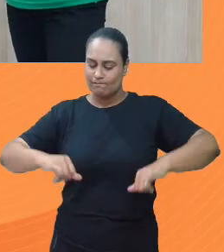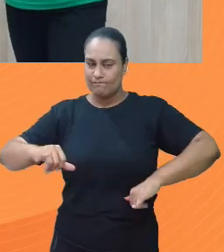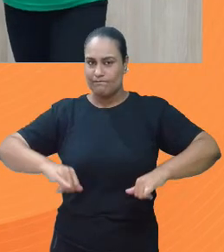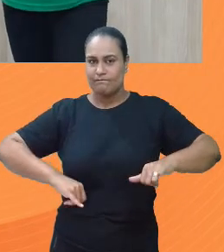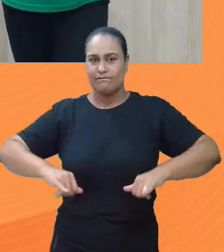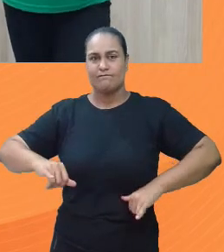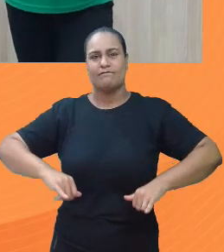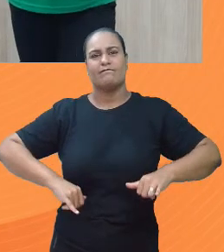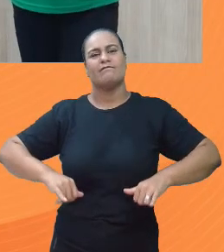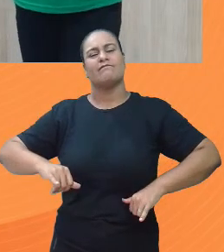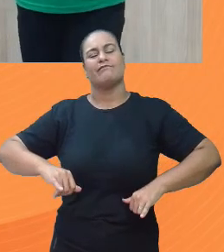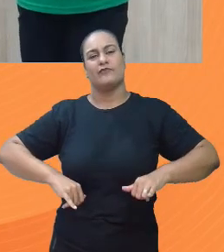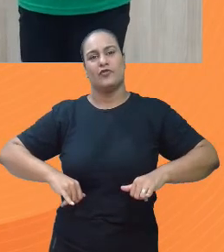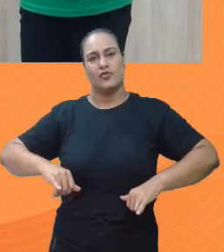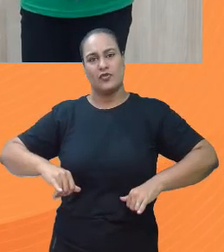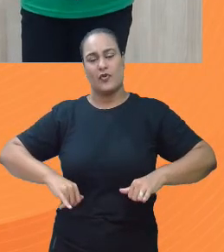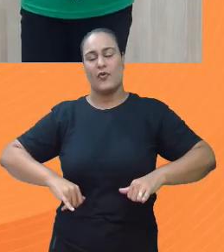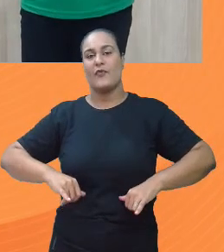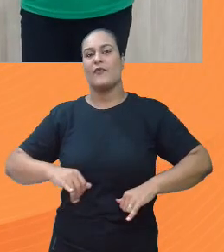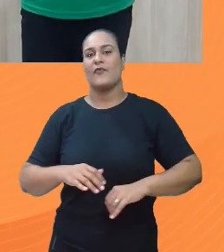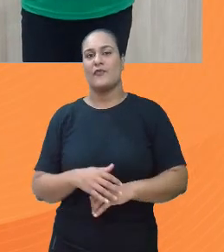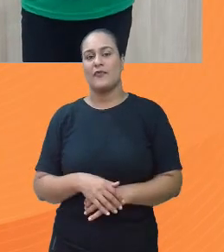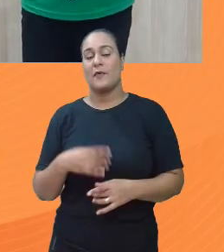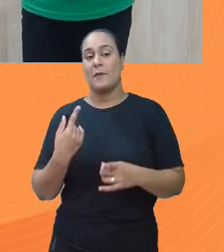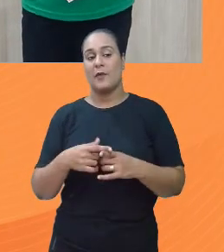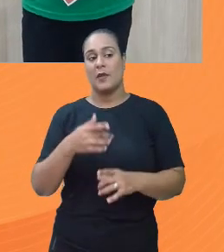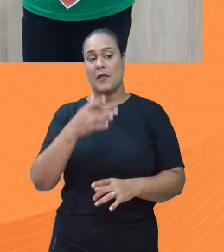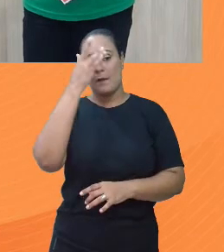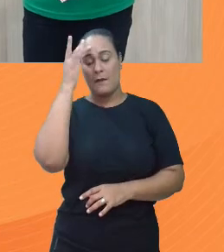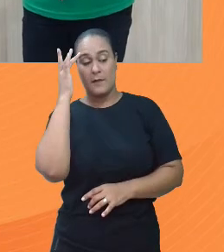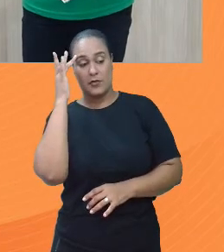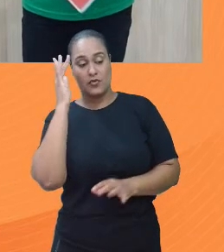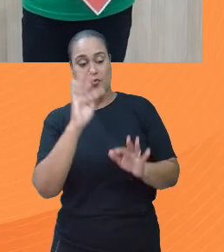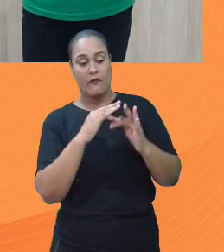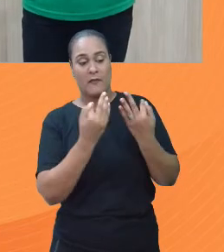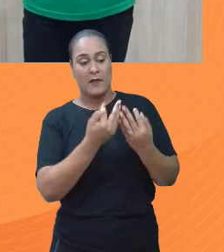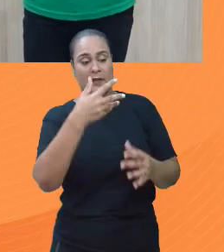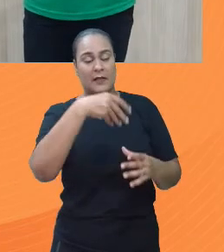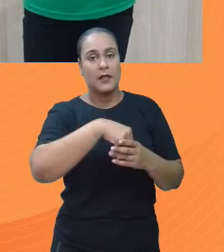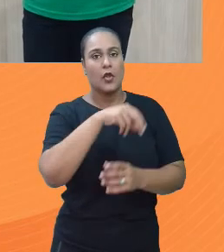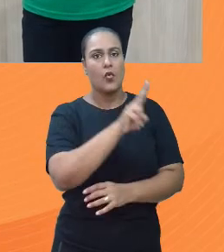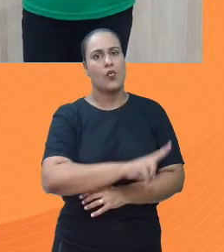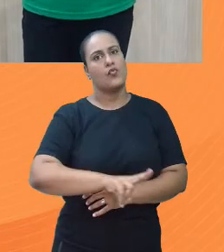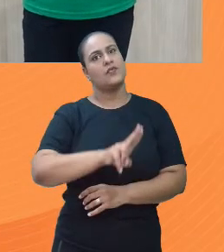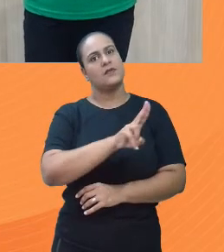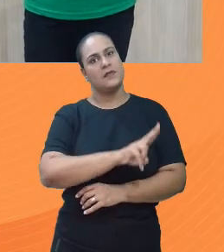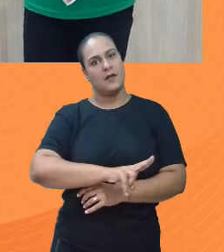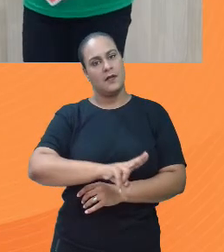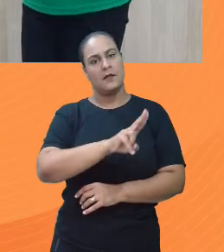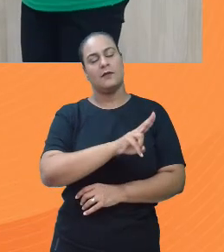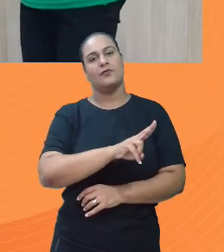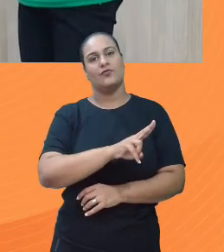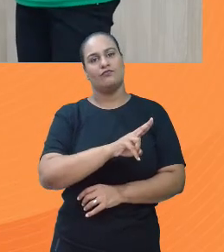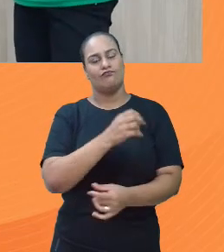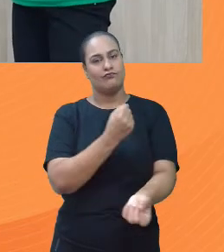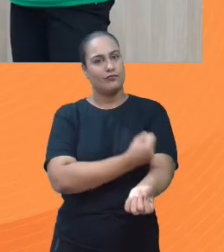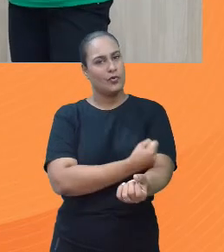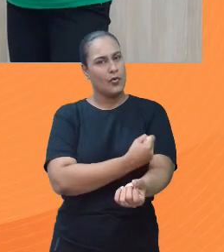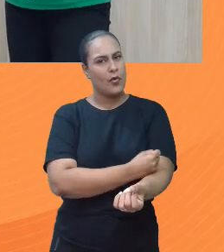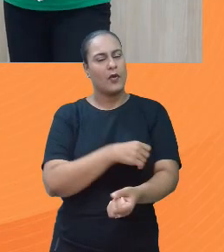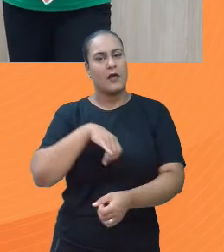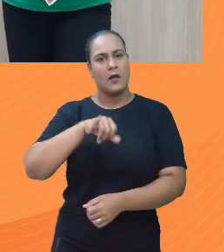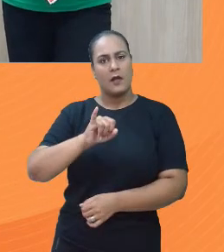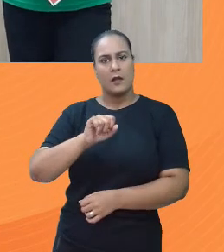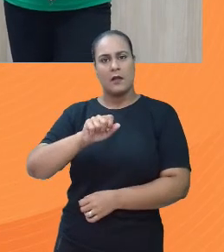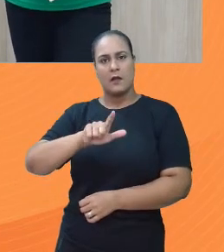pelas atitudes dessas pessoas, né, que usam essas drogas. Estou falando aí das drogas ilícitas, viu, pessoal? E aí, em relação